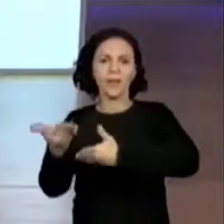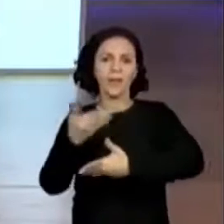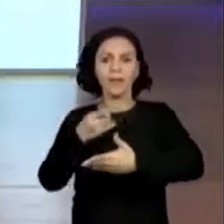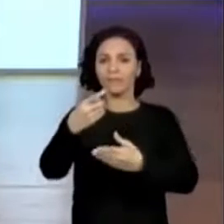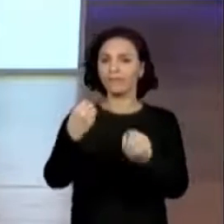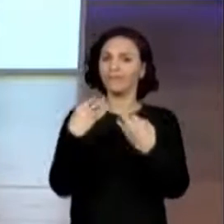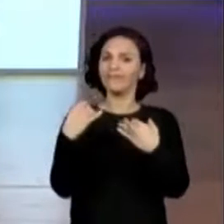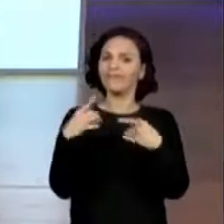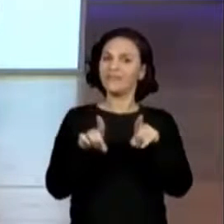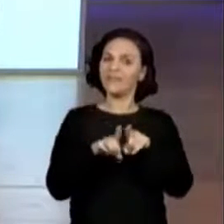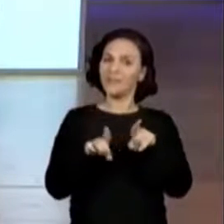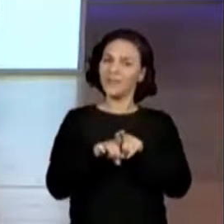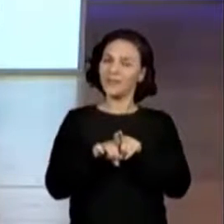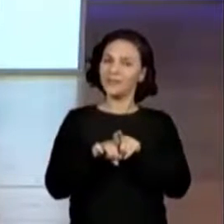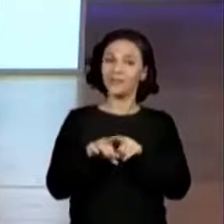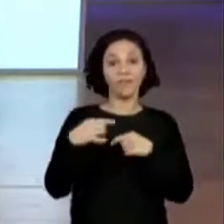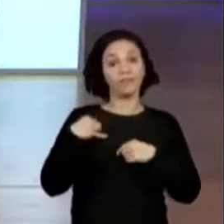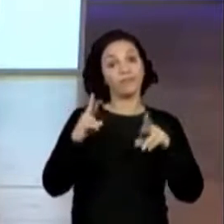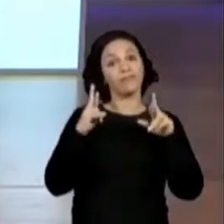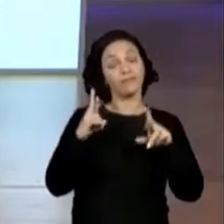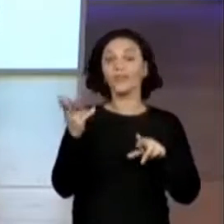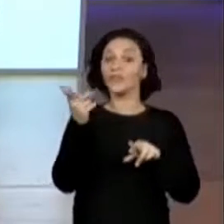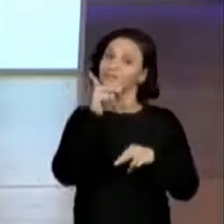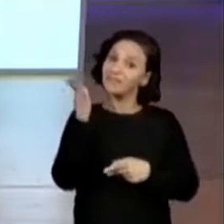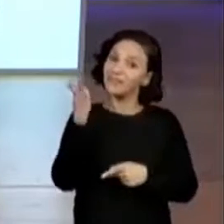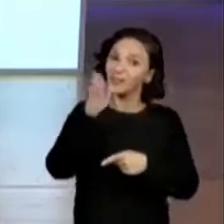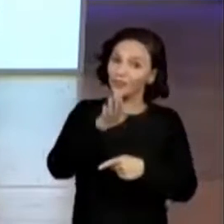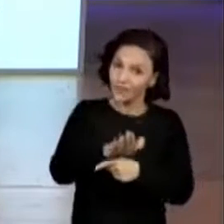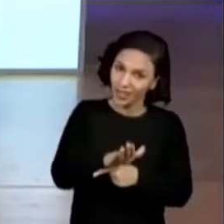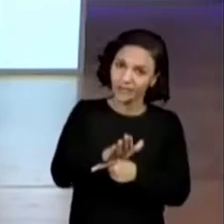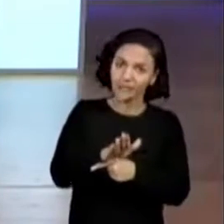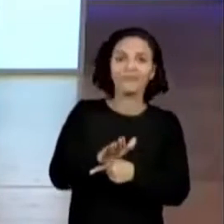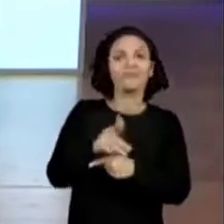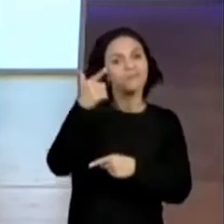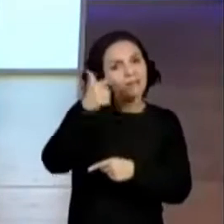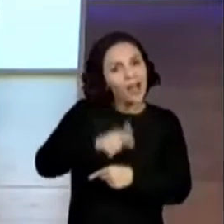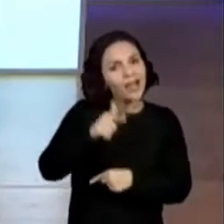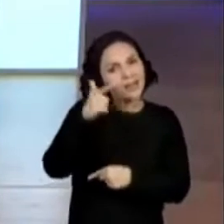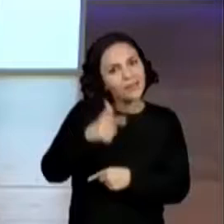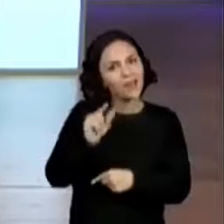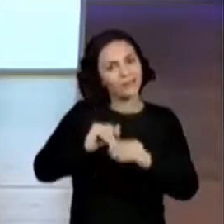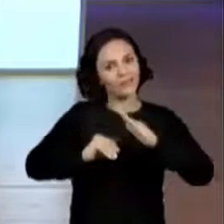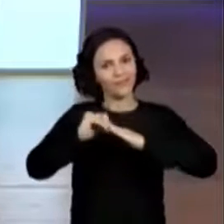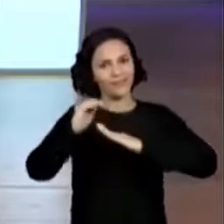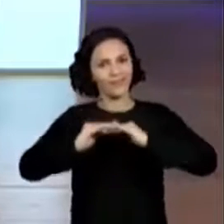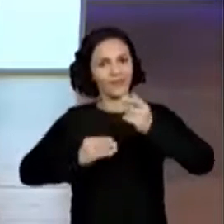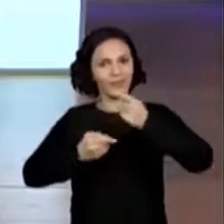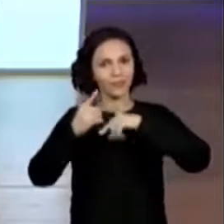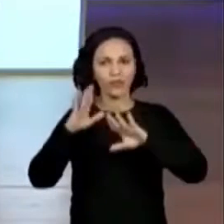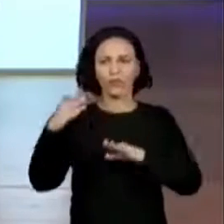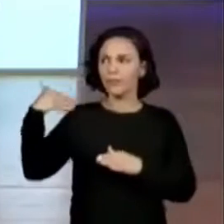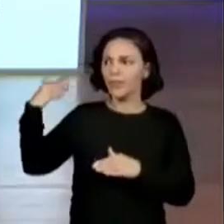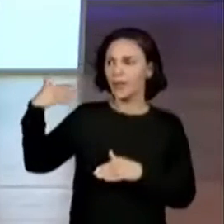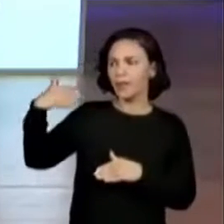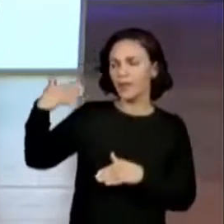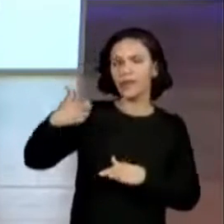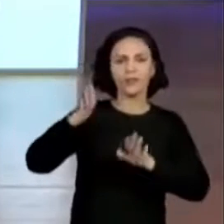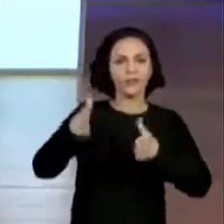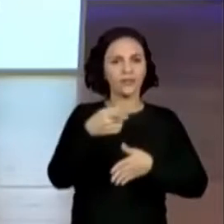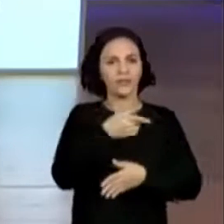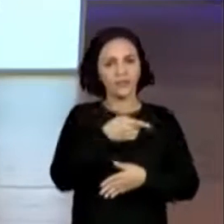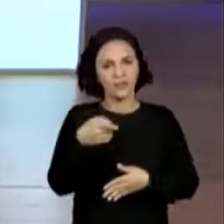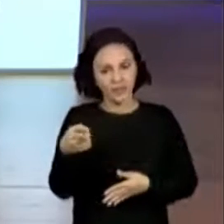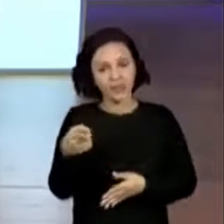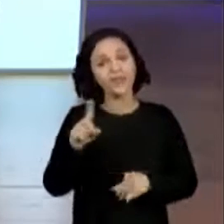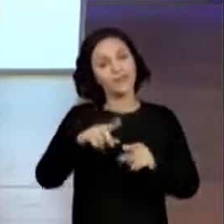tempo inteiro. Espero que a gente tenha contribuído aí mais um pouquinho nessa habilidade que a gente já vem trabalhando aí a semana toda.